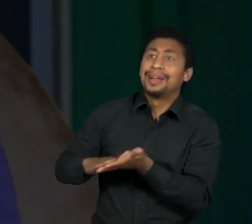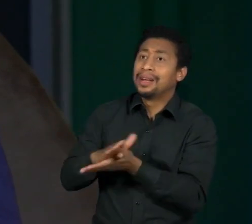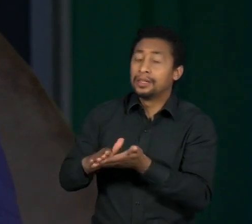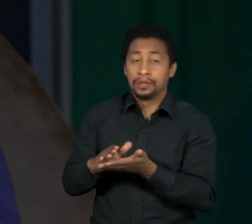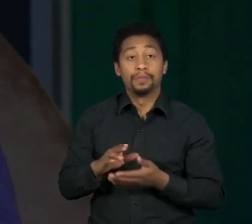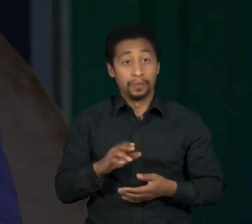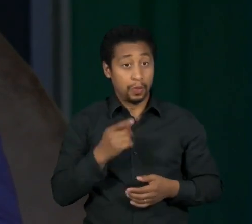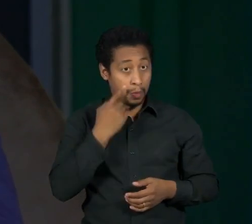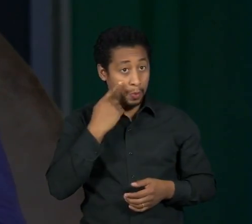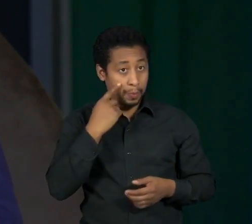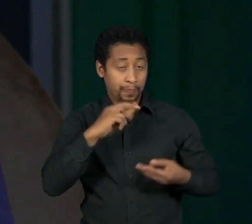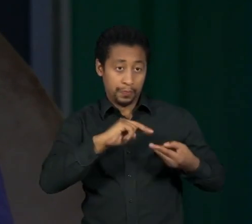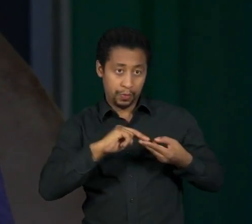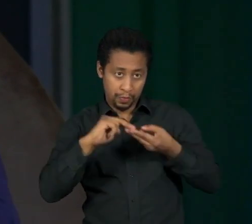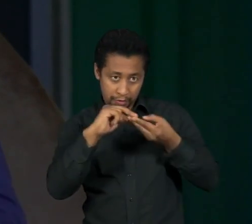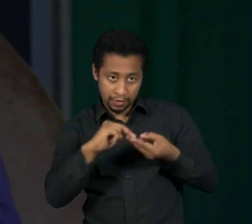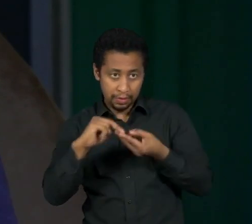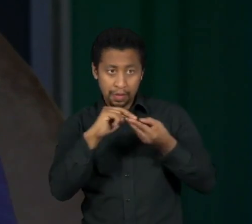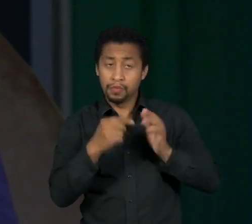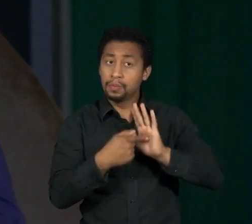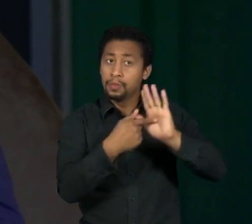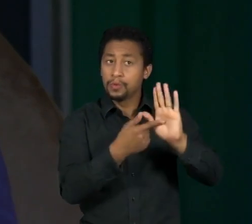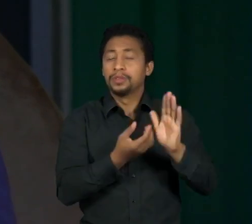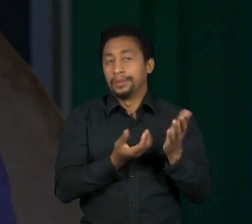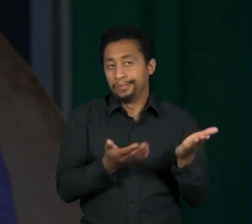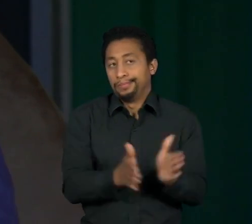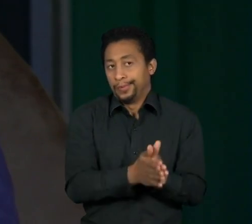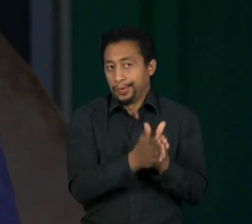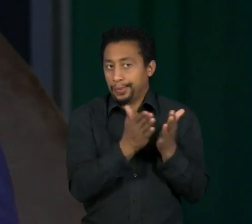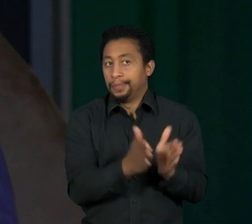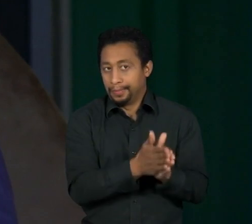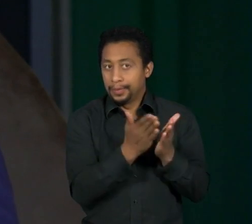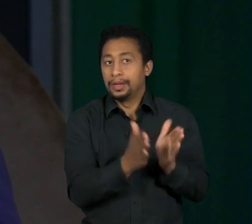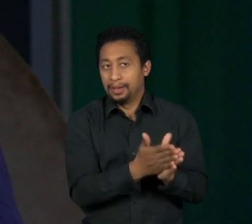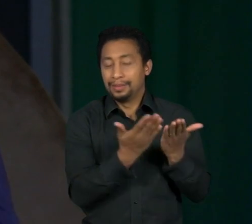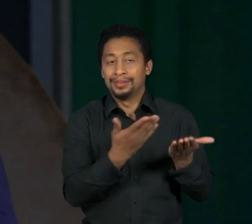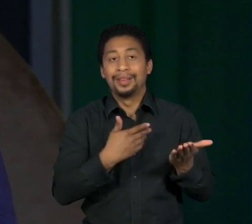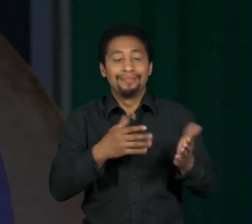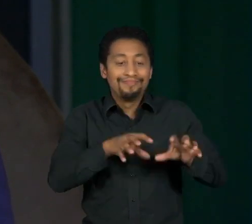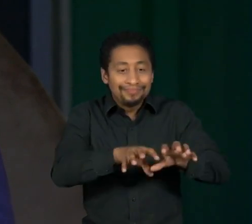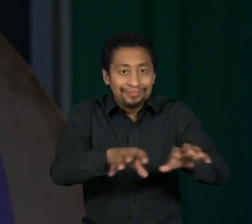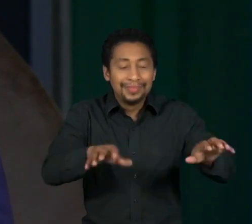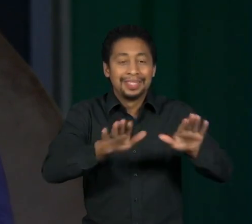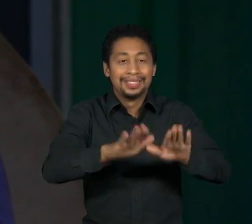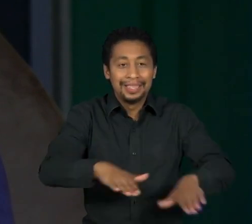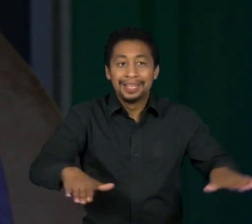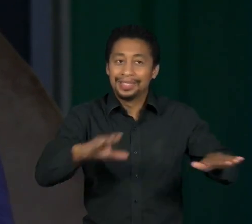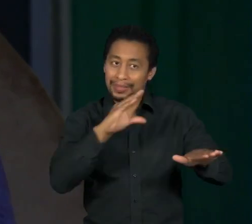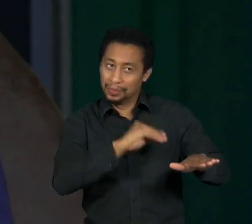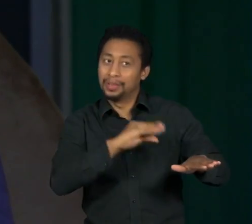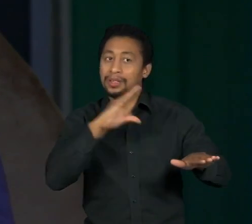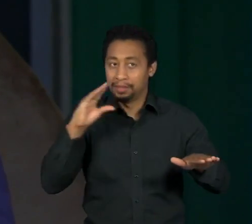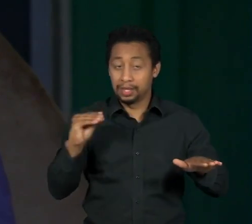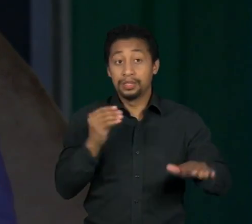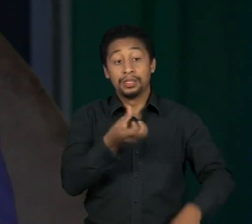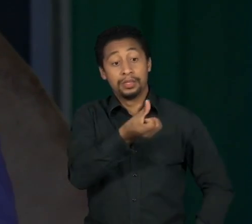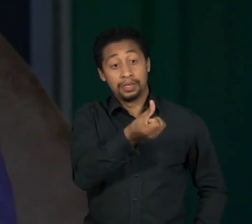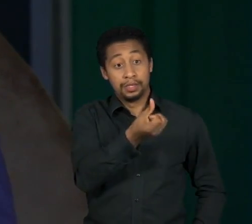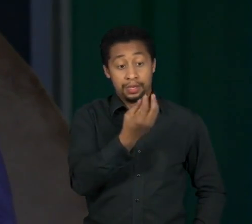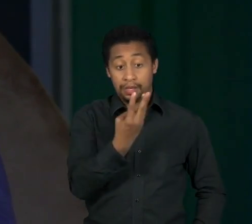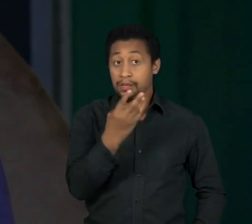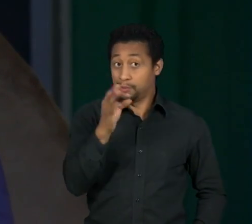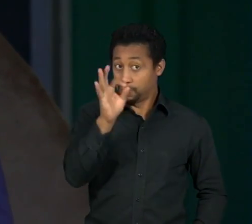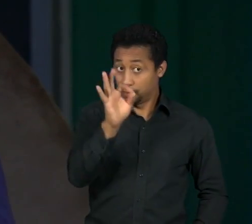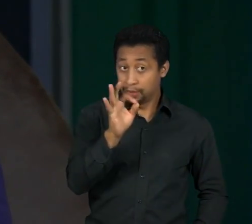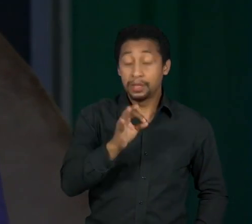as múltiplas dimensões da pobreza impactam principalmente crianças e adolescentes. São cerca de 63%